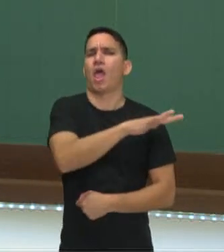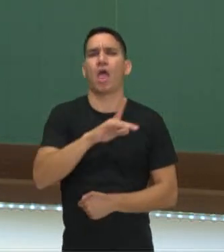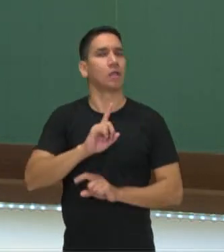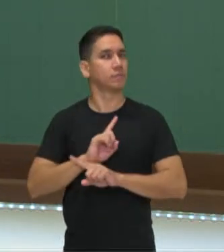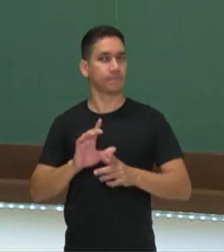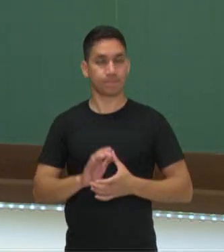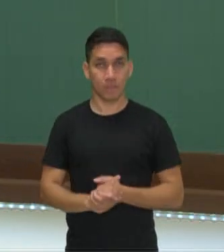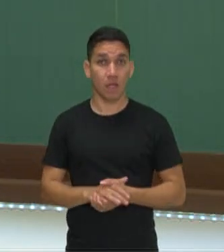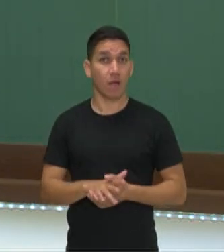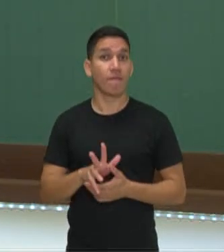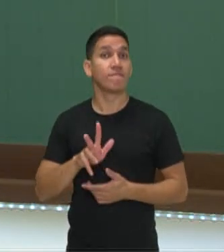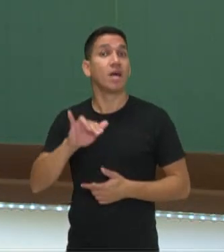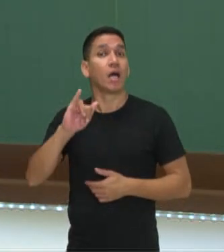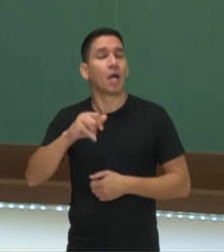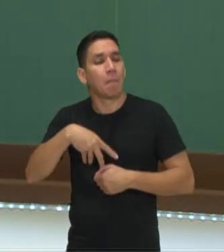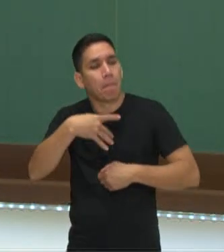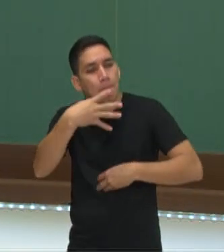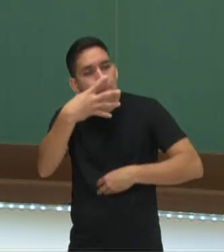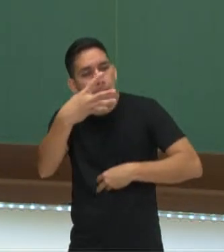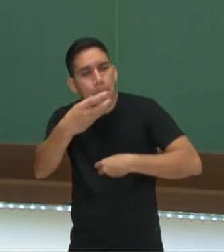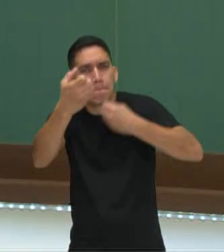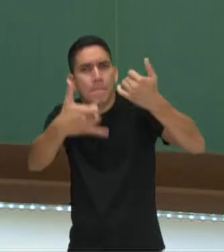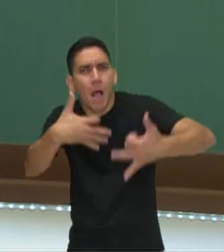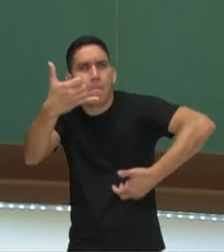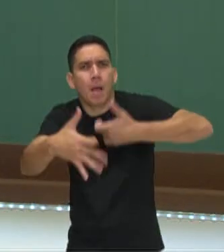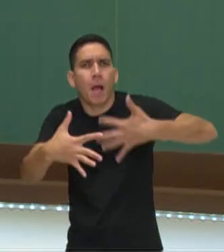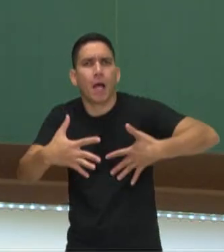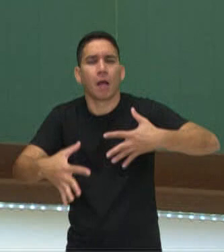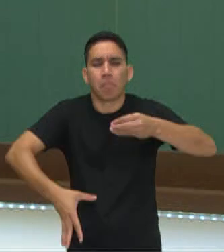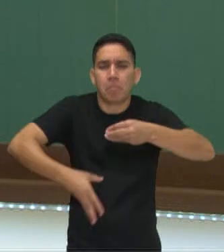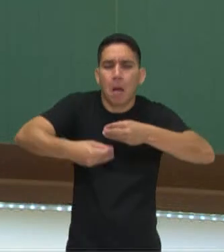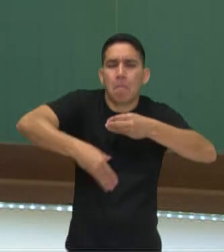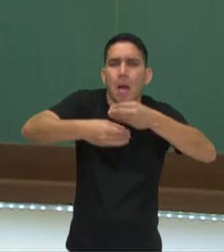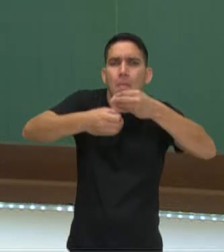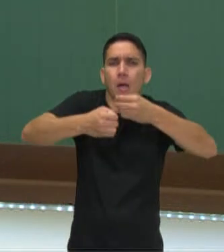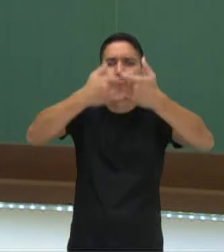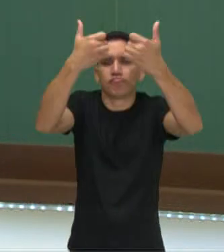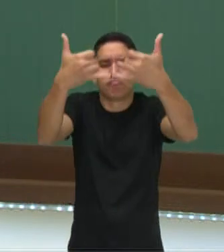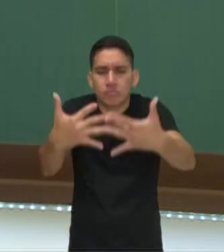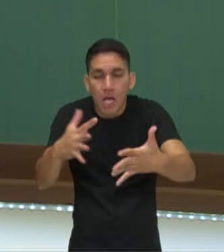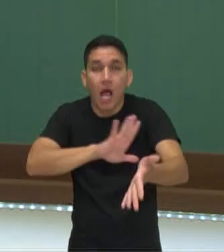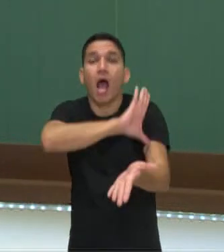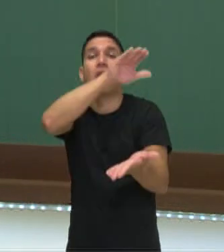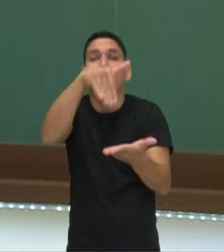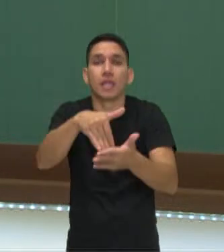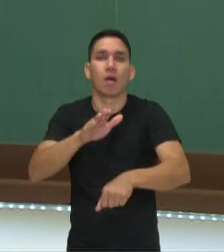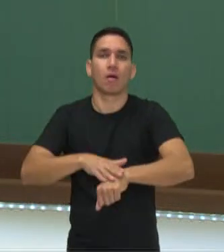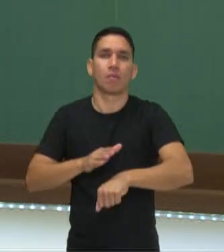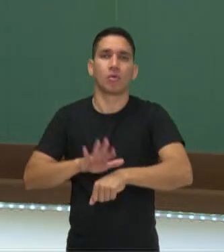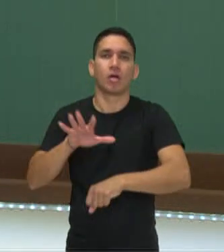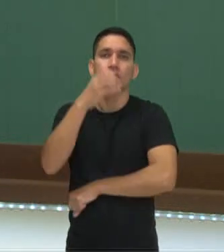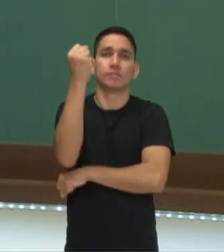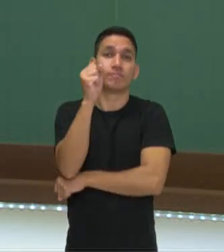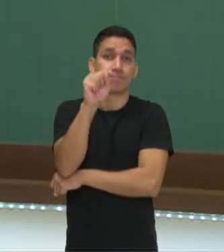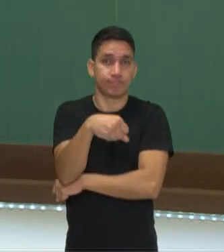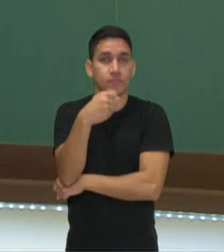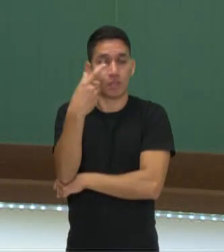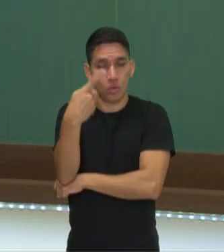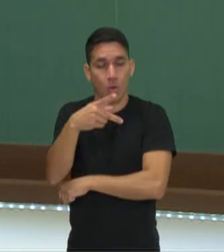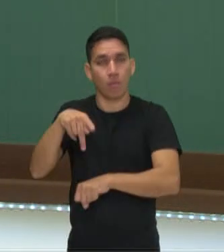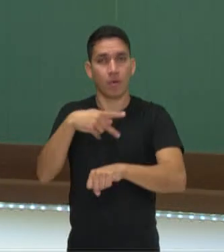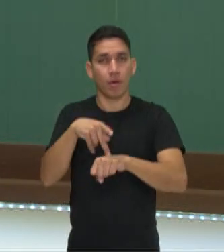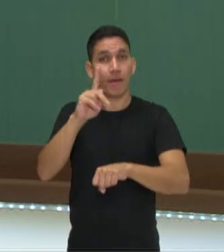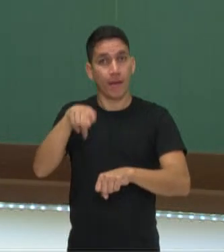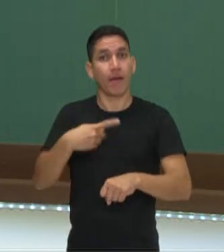Então, ele constrói uma série de argumentações para se chegar, então, a defender a ideia de que o nosso país seria